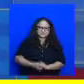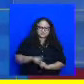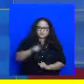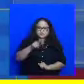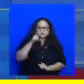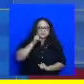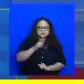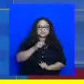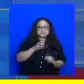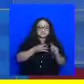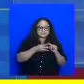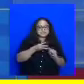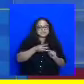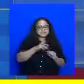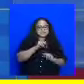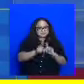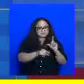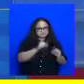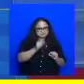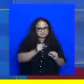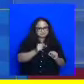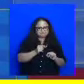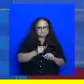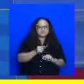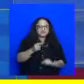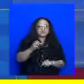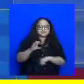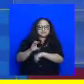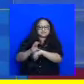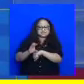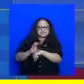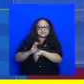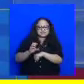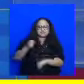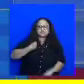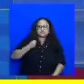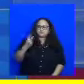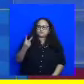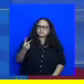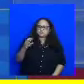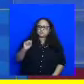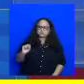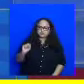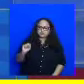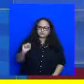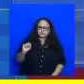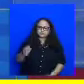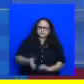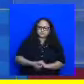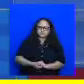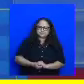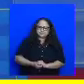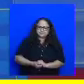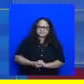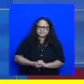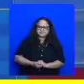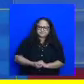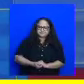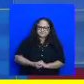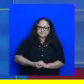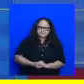Você ganha a partir de 3 acertos na Time Mania. Bola cinza, número 28. Cinza, 28.